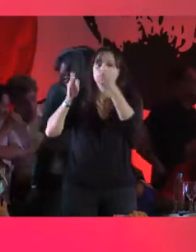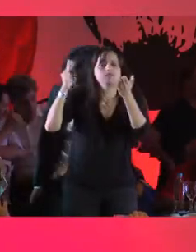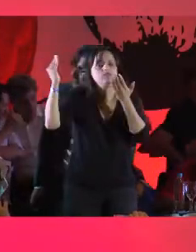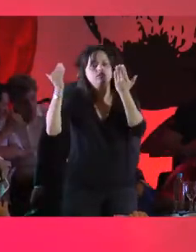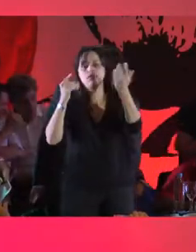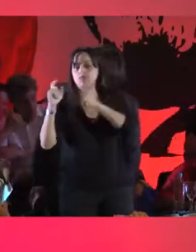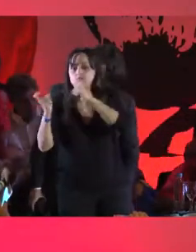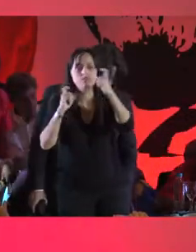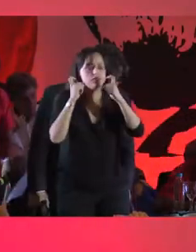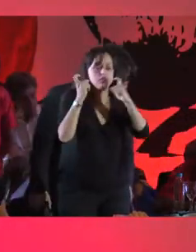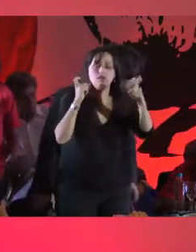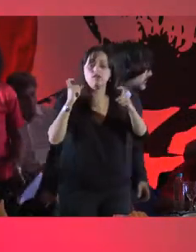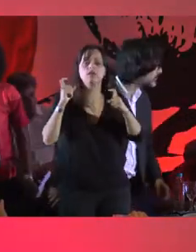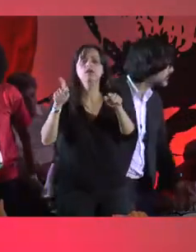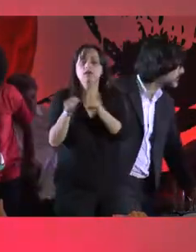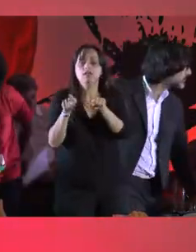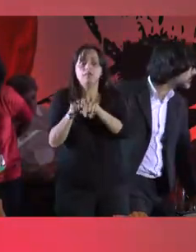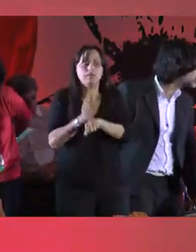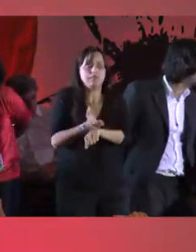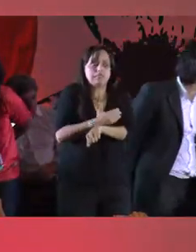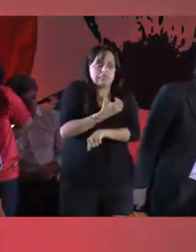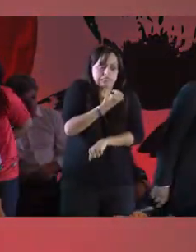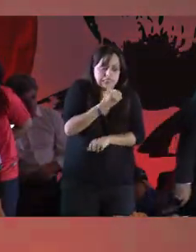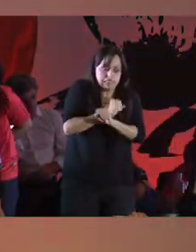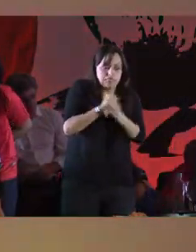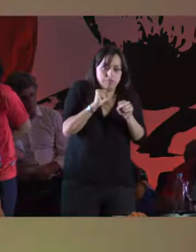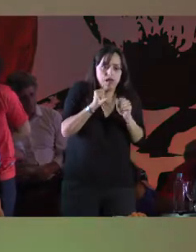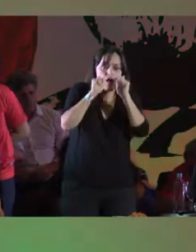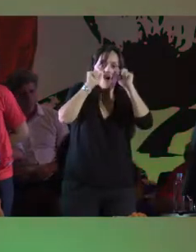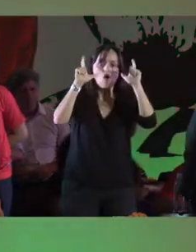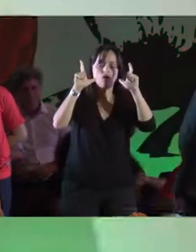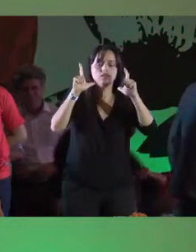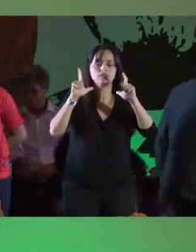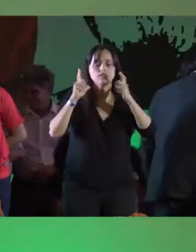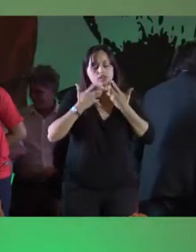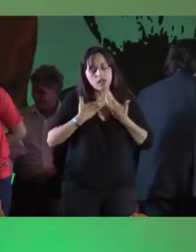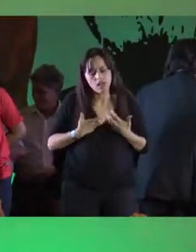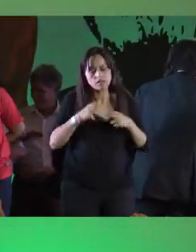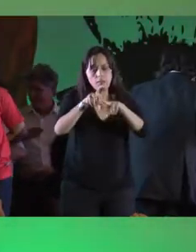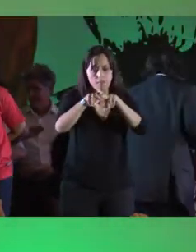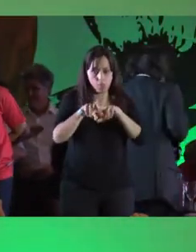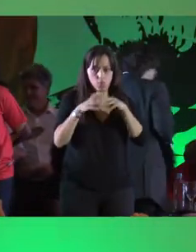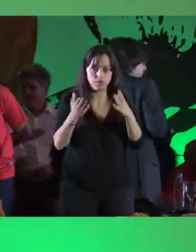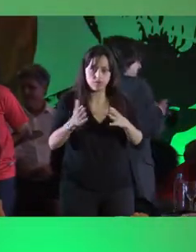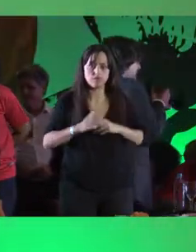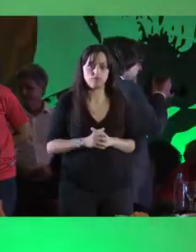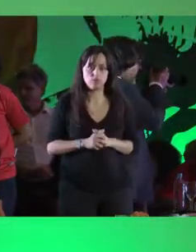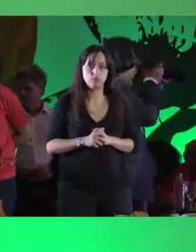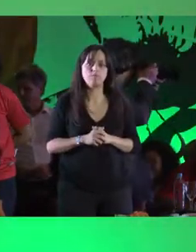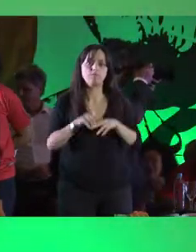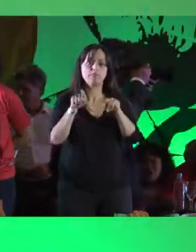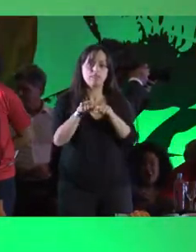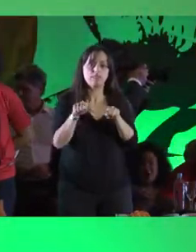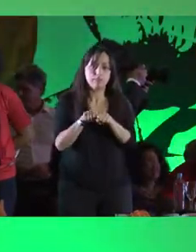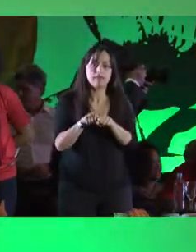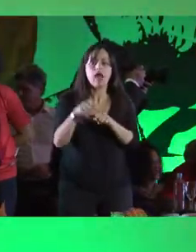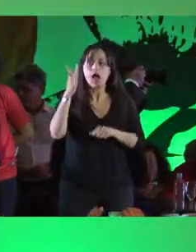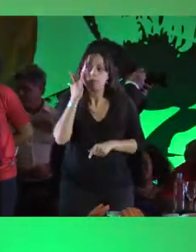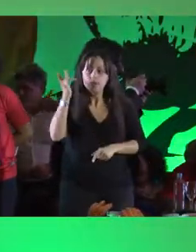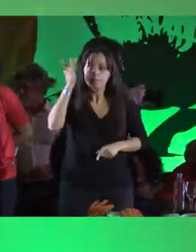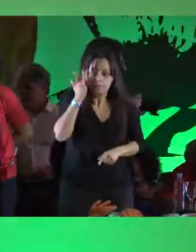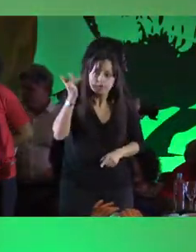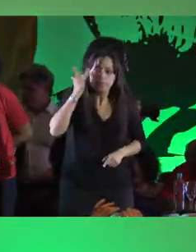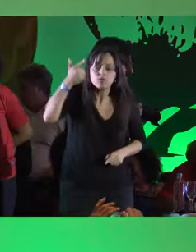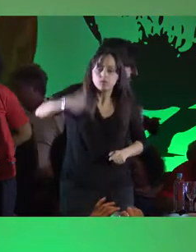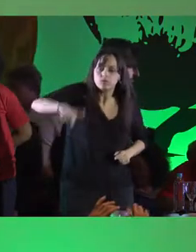acordamos sempre antes das 6 da manhã. E fazer muito discurso por dia e falar muitas